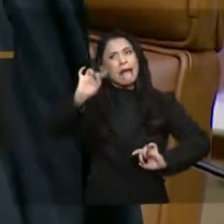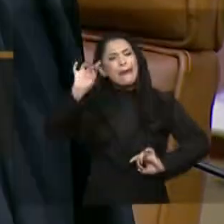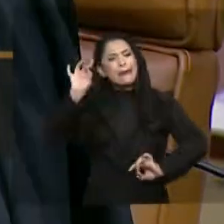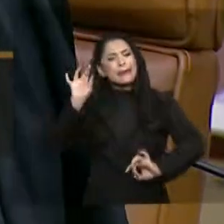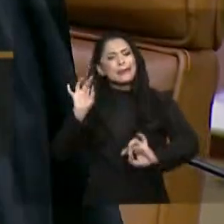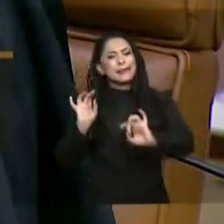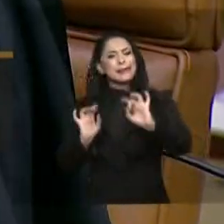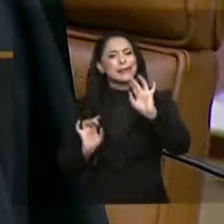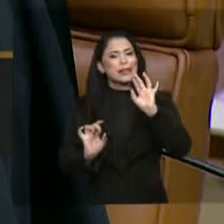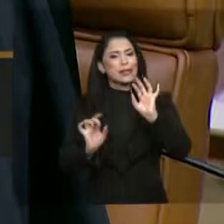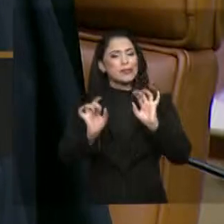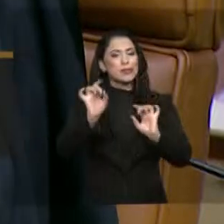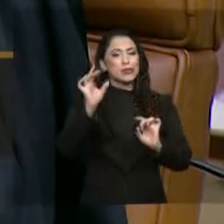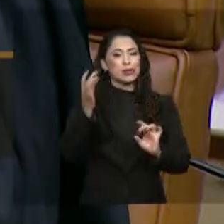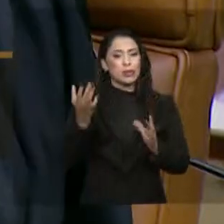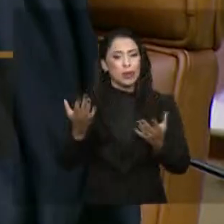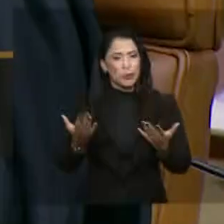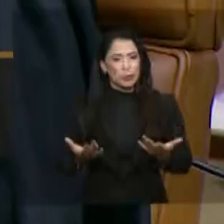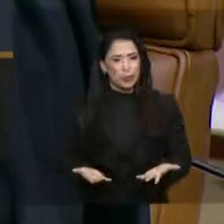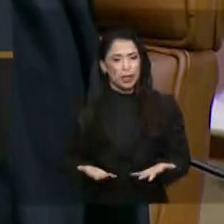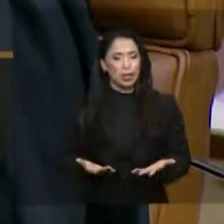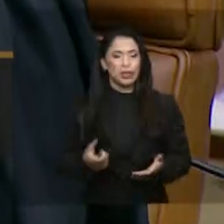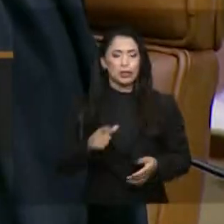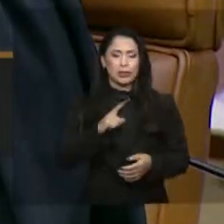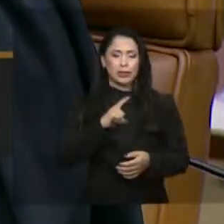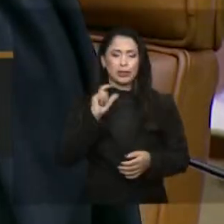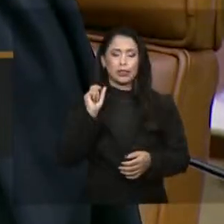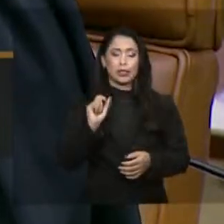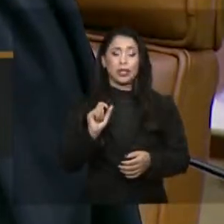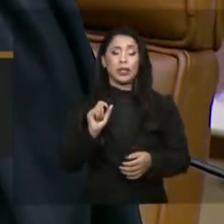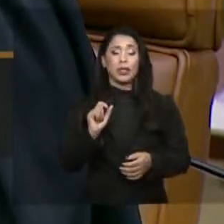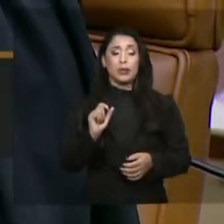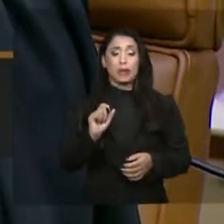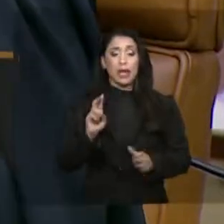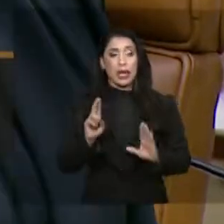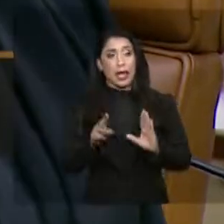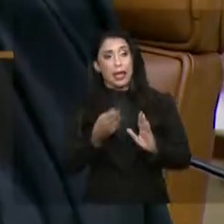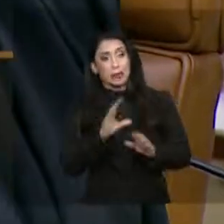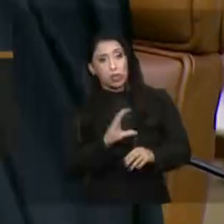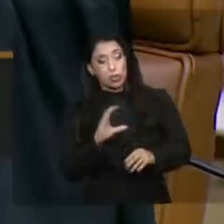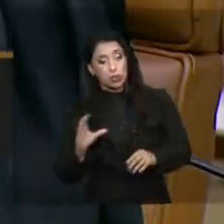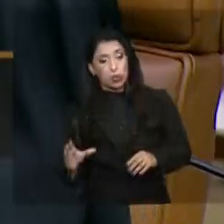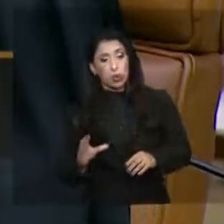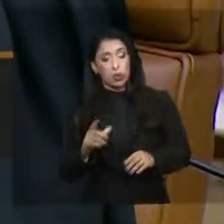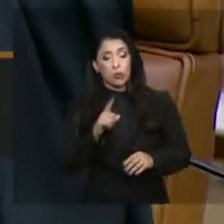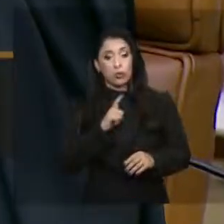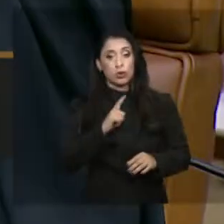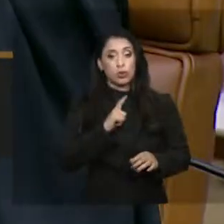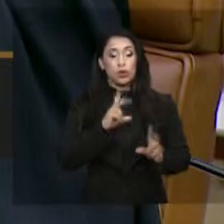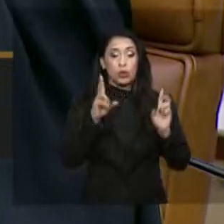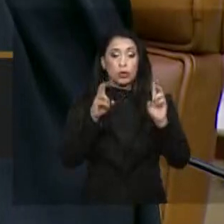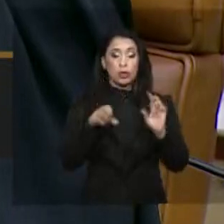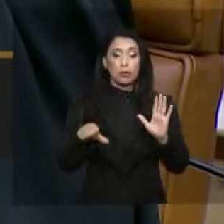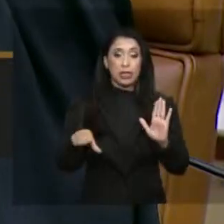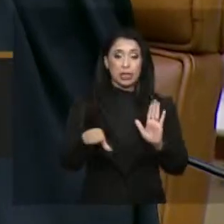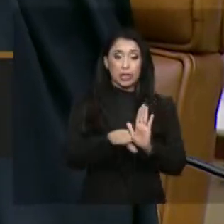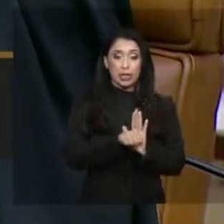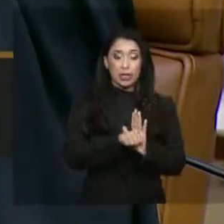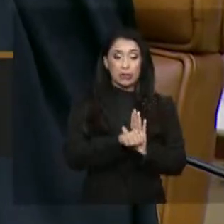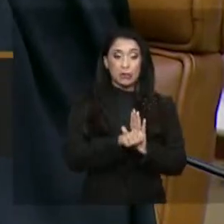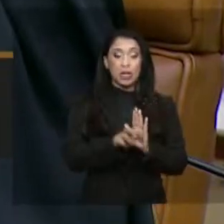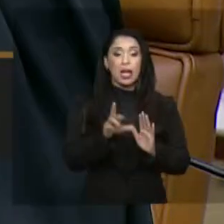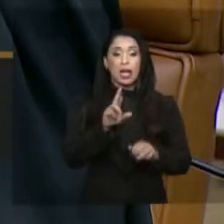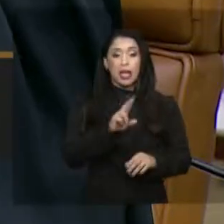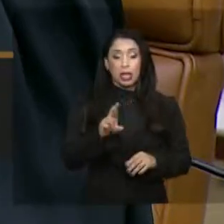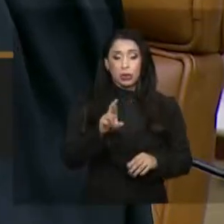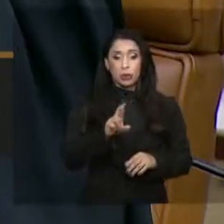Excepcionalmente, naqueles casos a que me referi anteriormente, habeas corpus e recursos de matéria criminal, salvo recurso extraordinário,